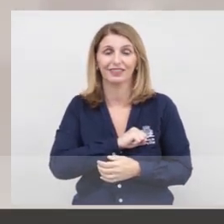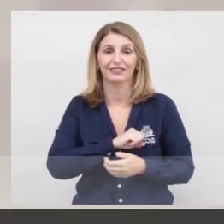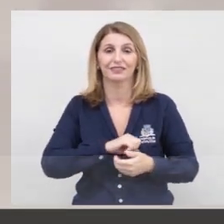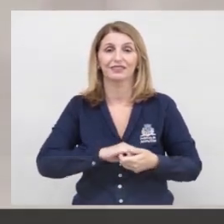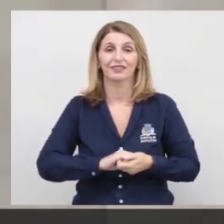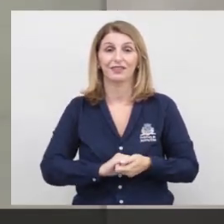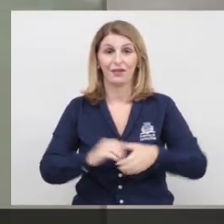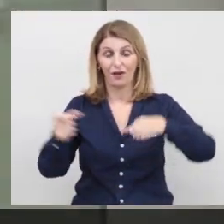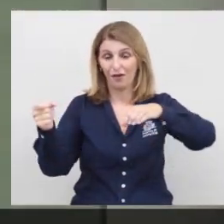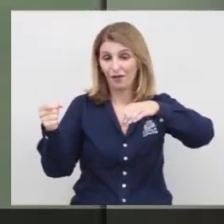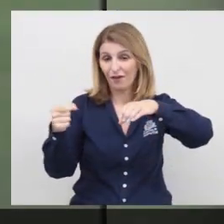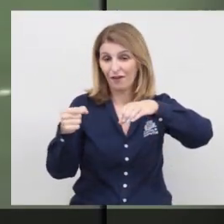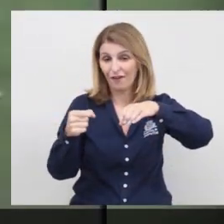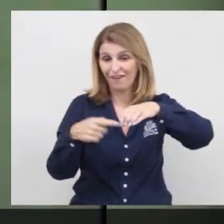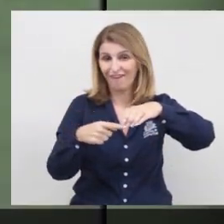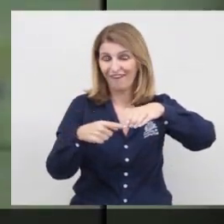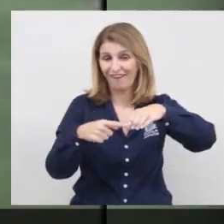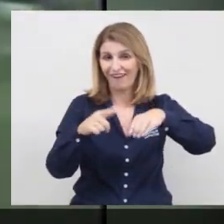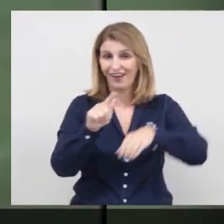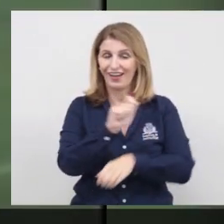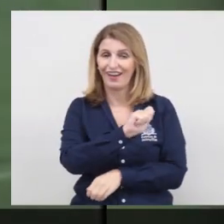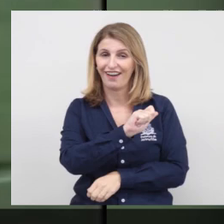te amo